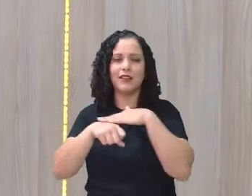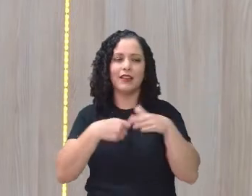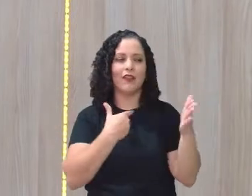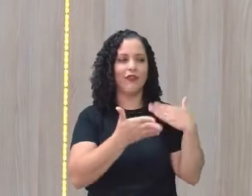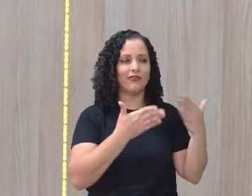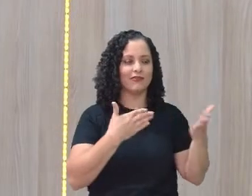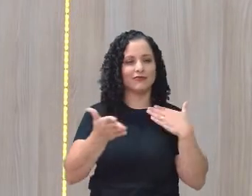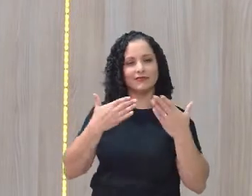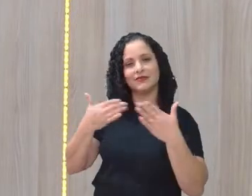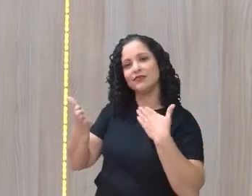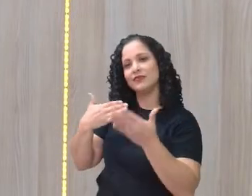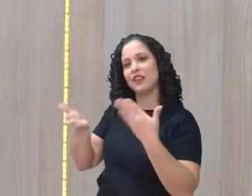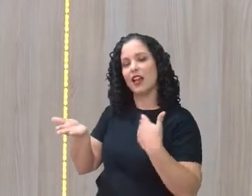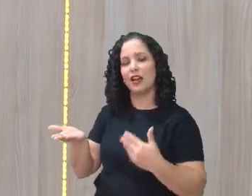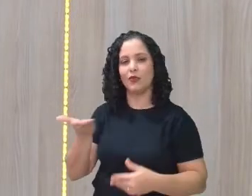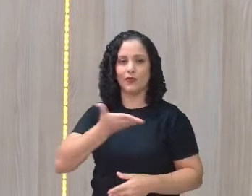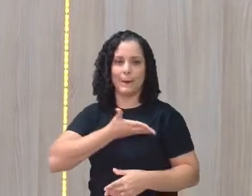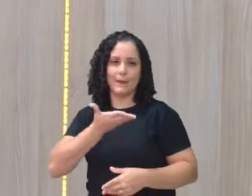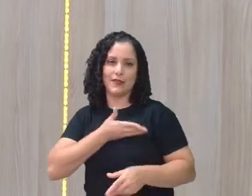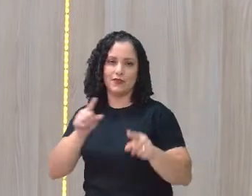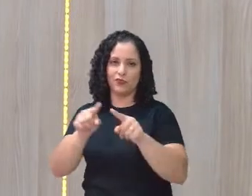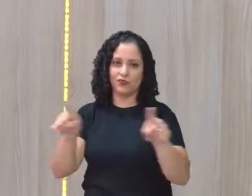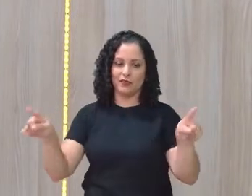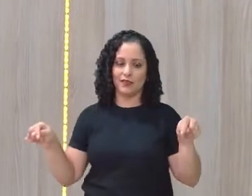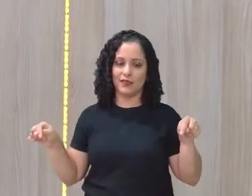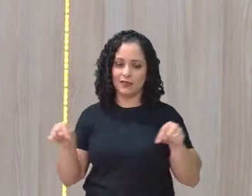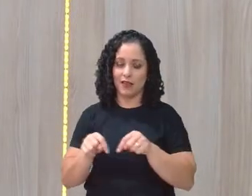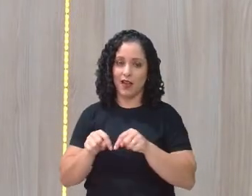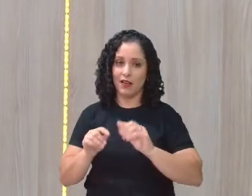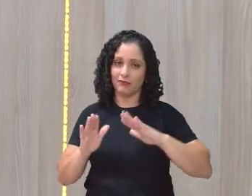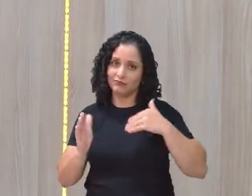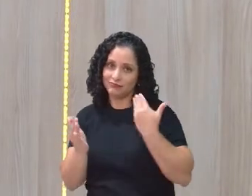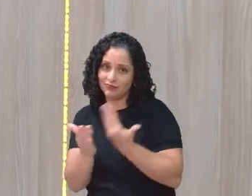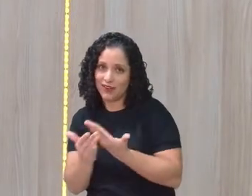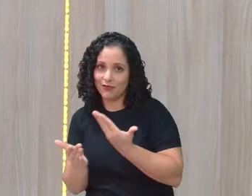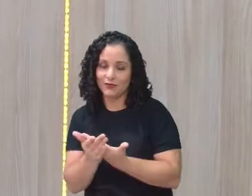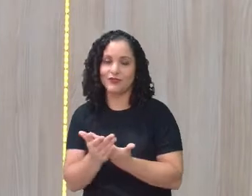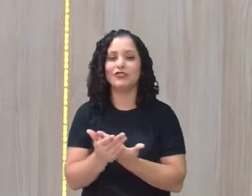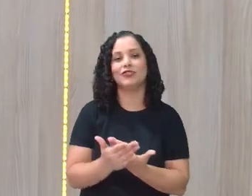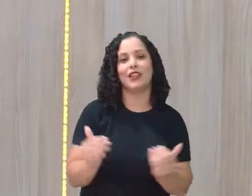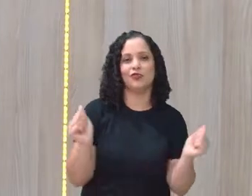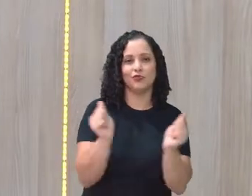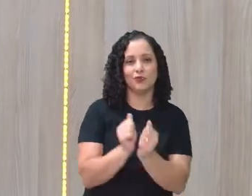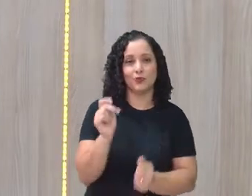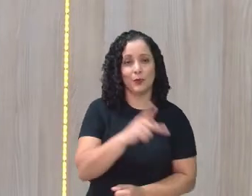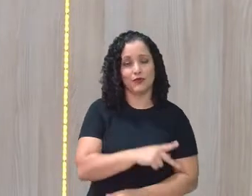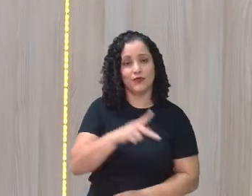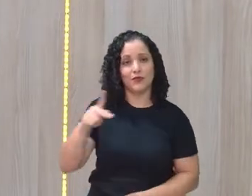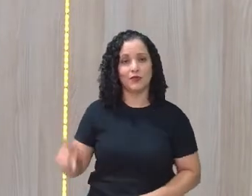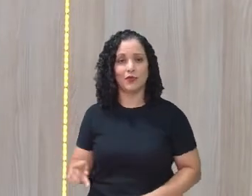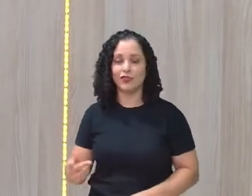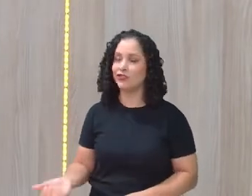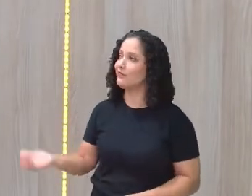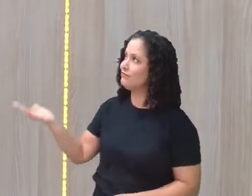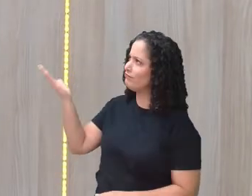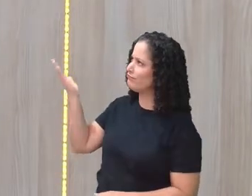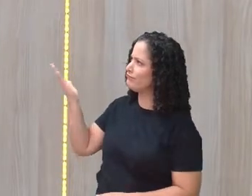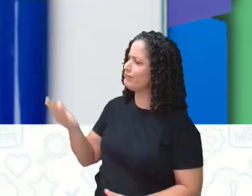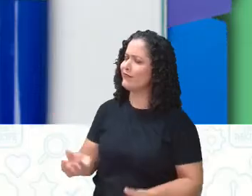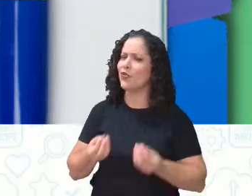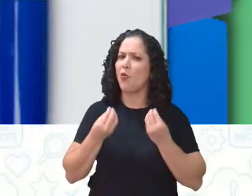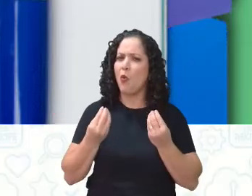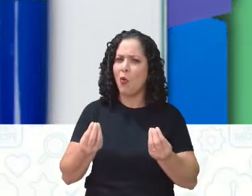dialogarem com os colegas de vocês, nas suas aulas, né, com os seus professores. Olha aí, de que